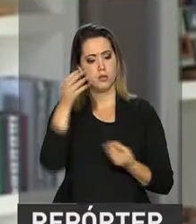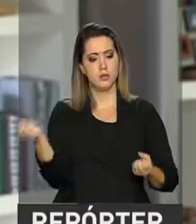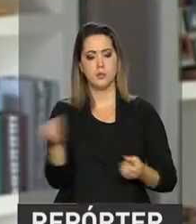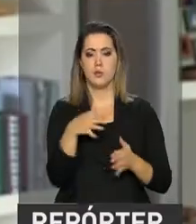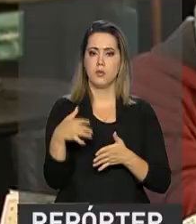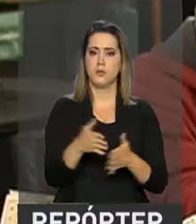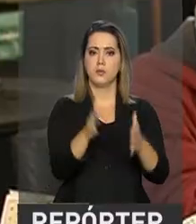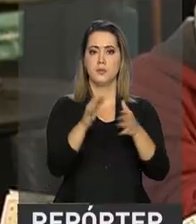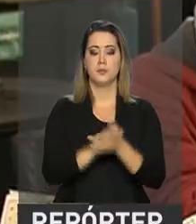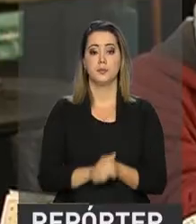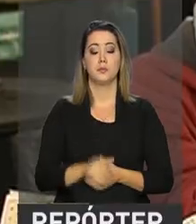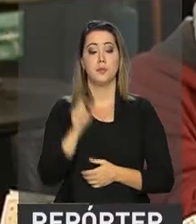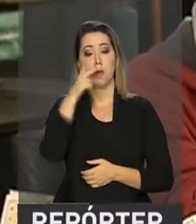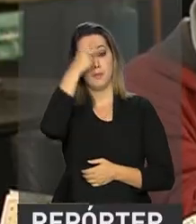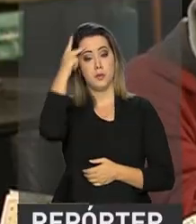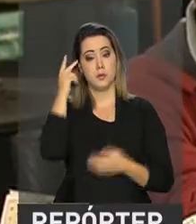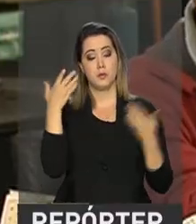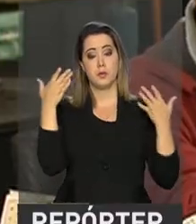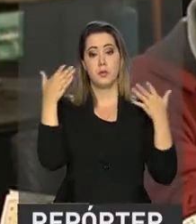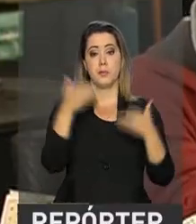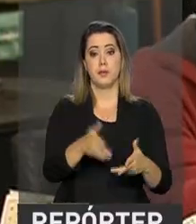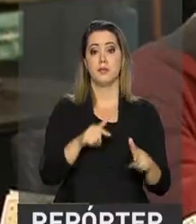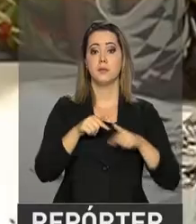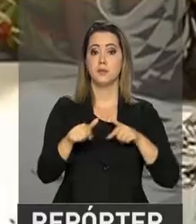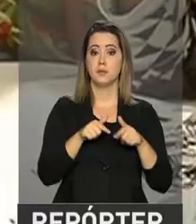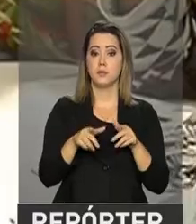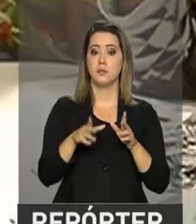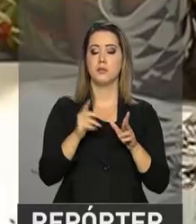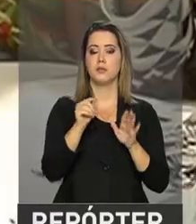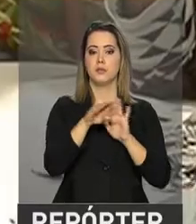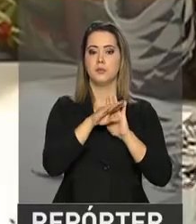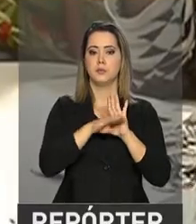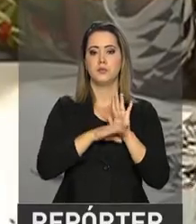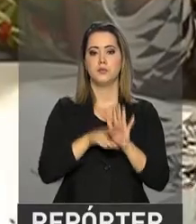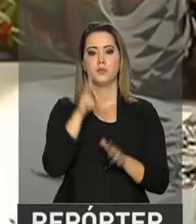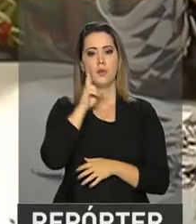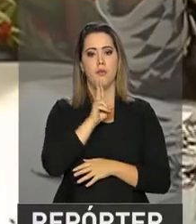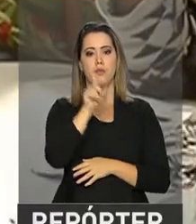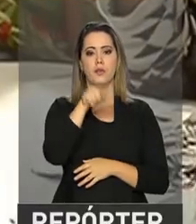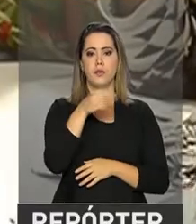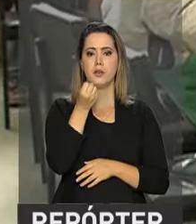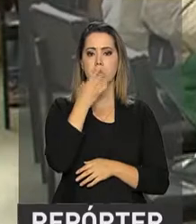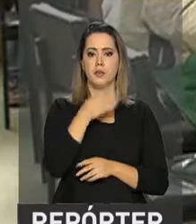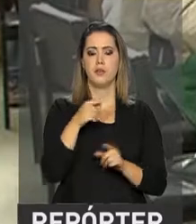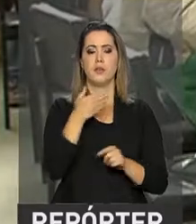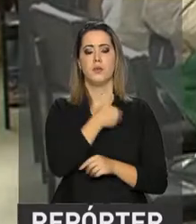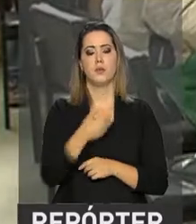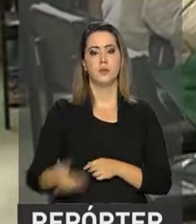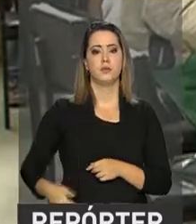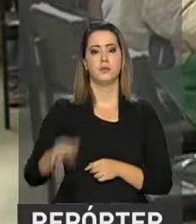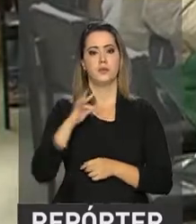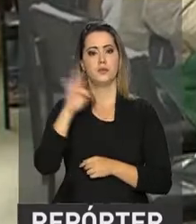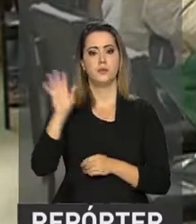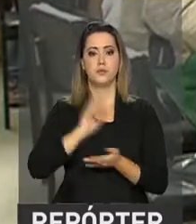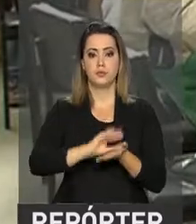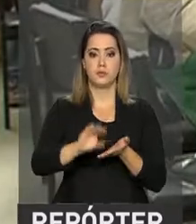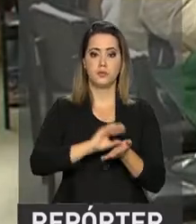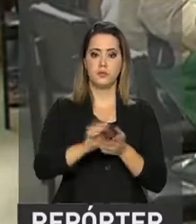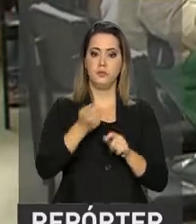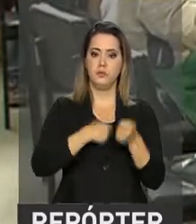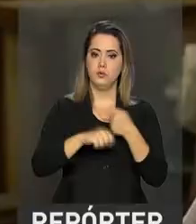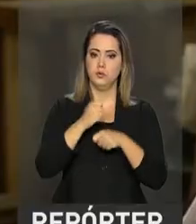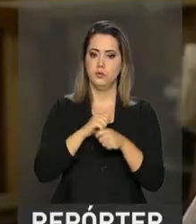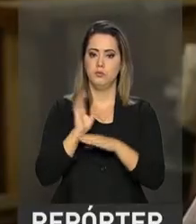caminhadas aí quem participa das atividades do projeto reconhece os benefícios dos investimentos do governo federal na economia